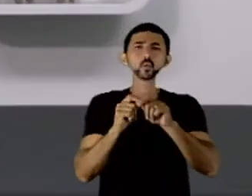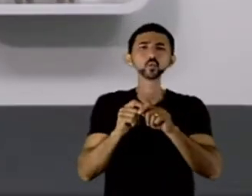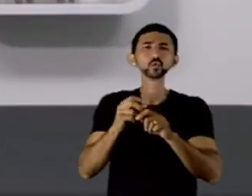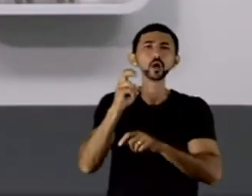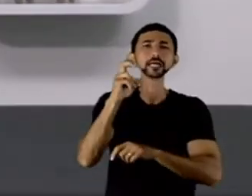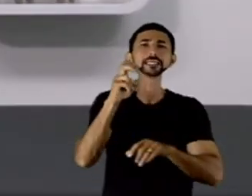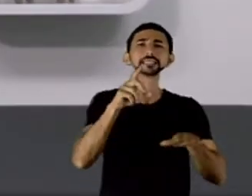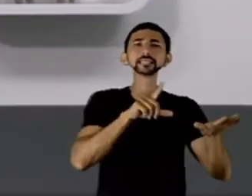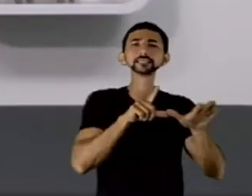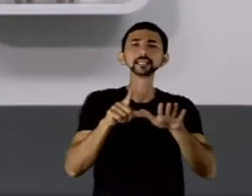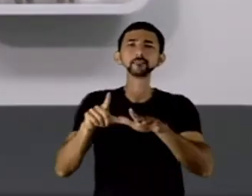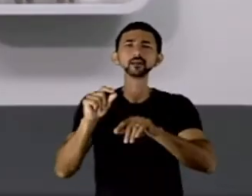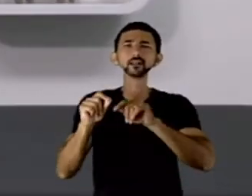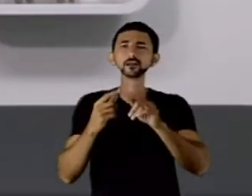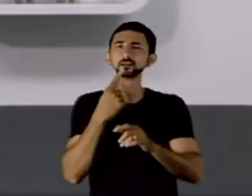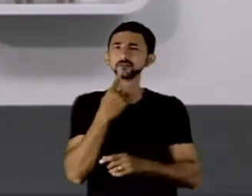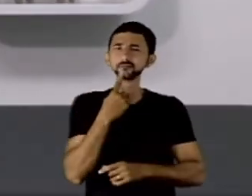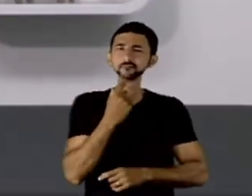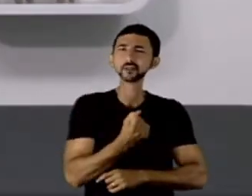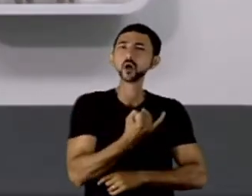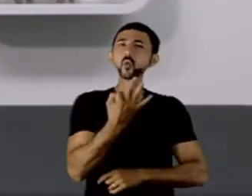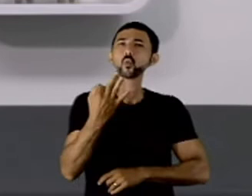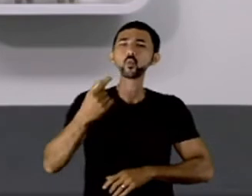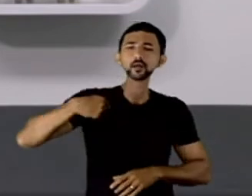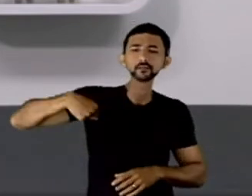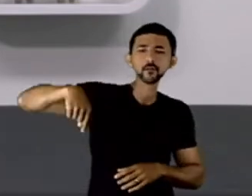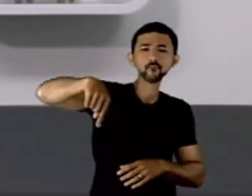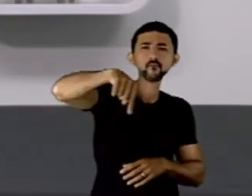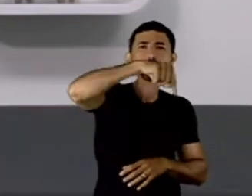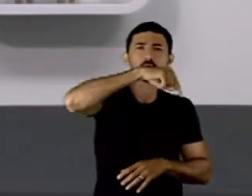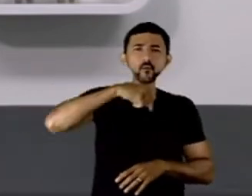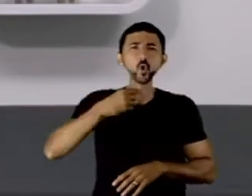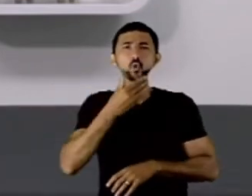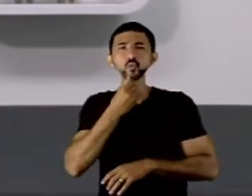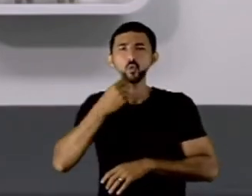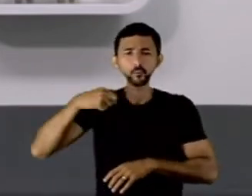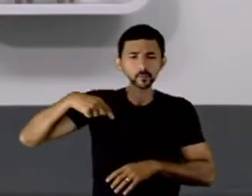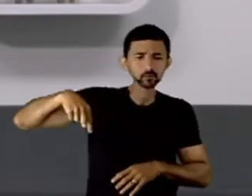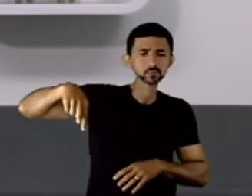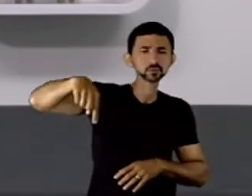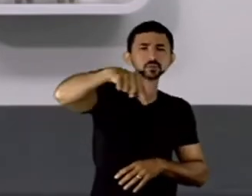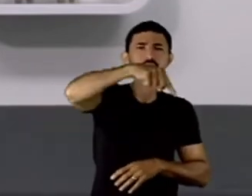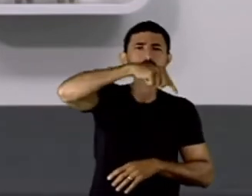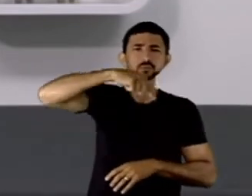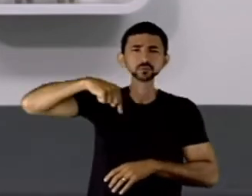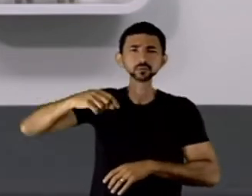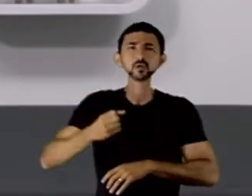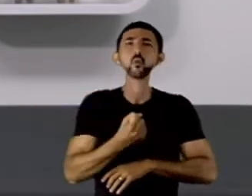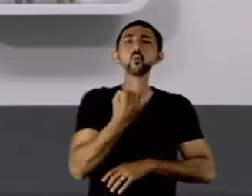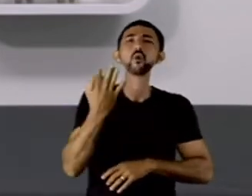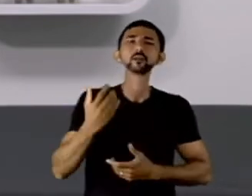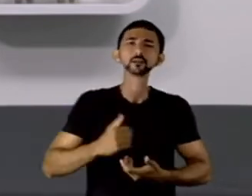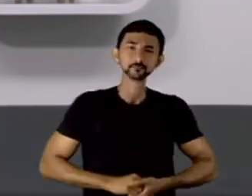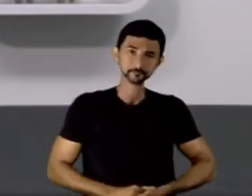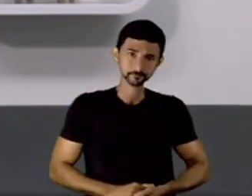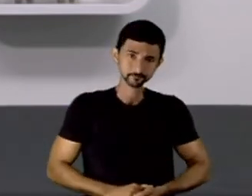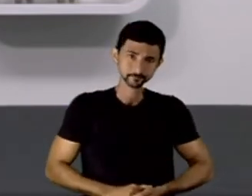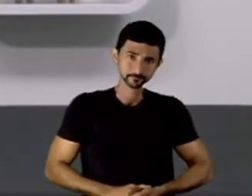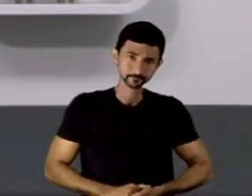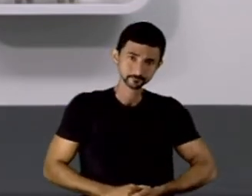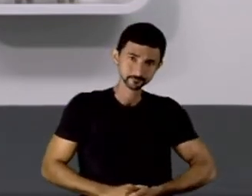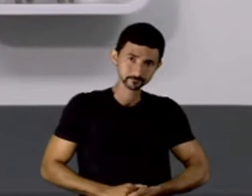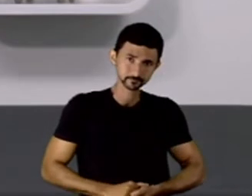quinta semana, quantas voltas Robério vai dar em volta do campo de futebol? É o